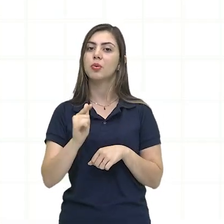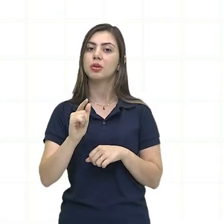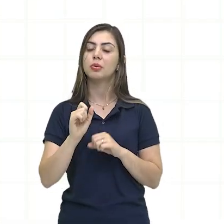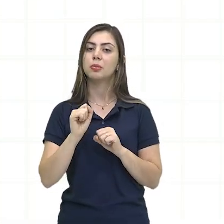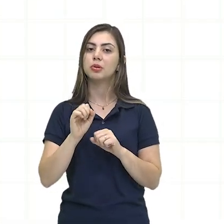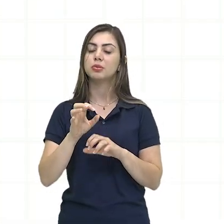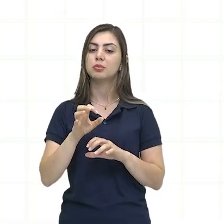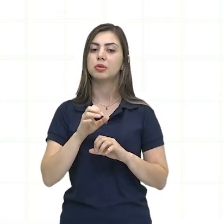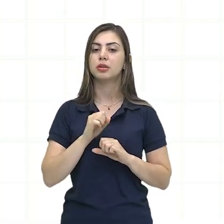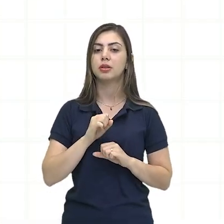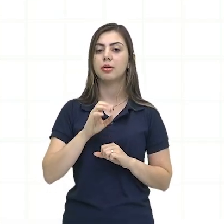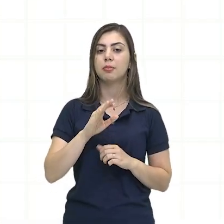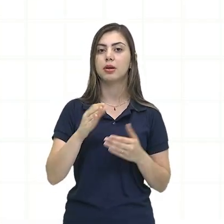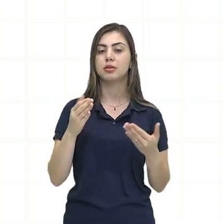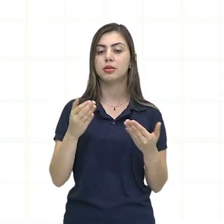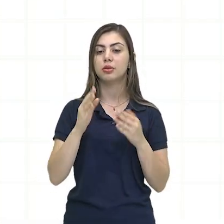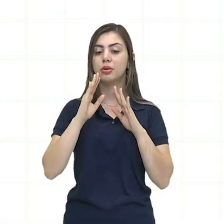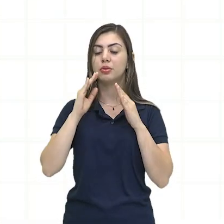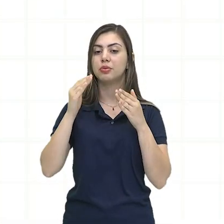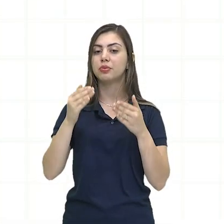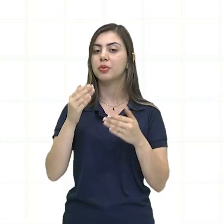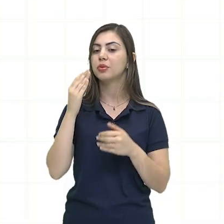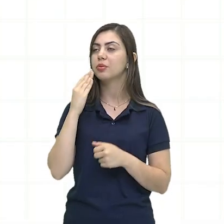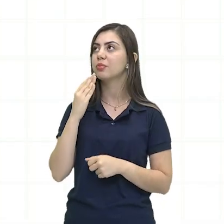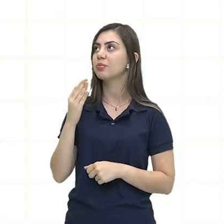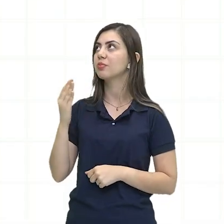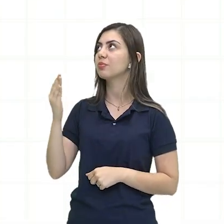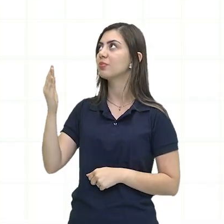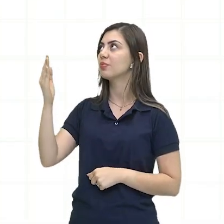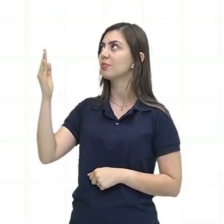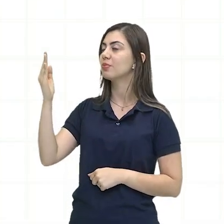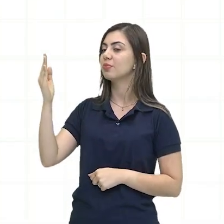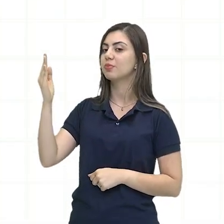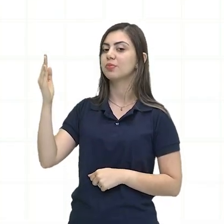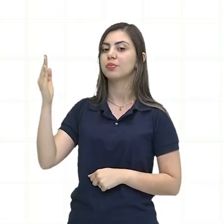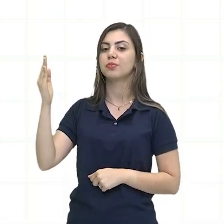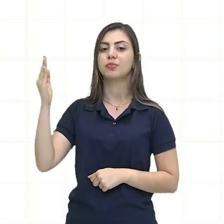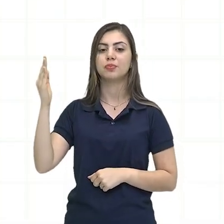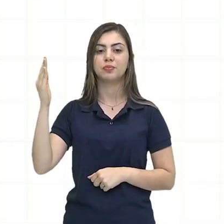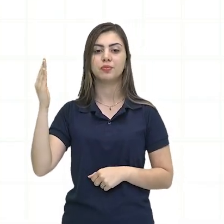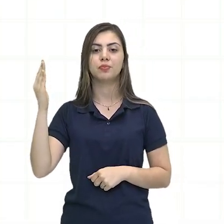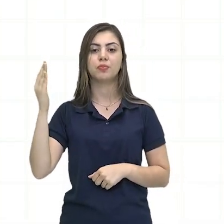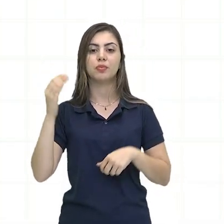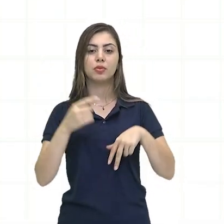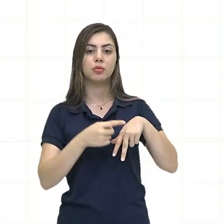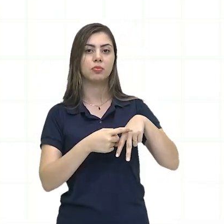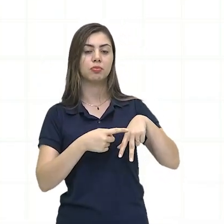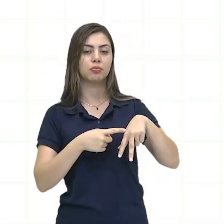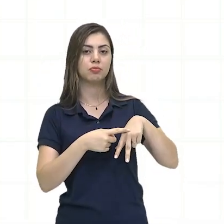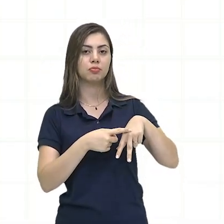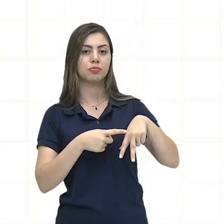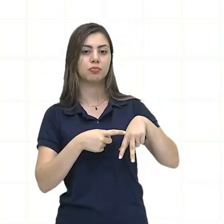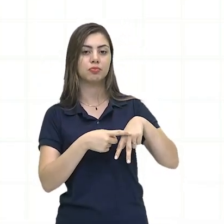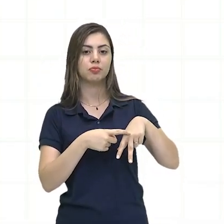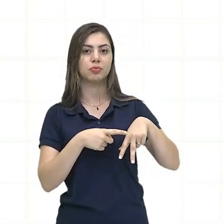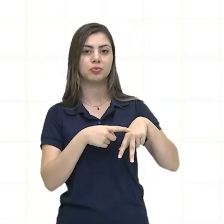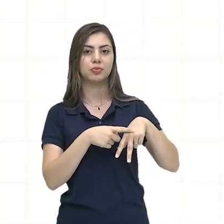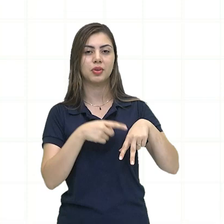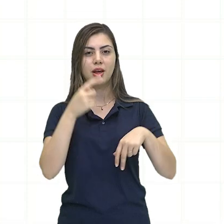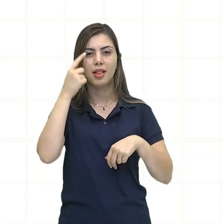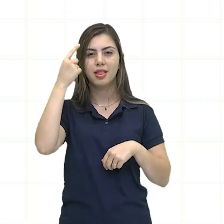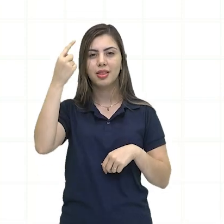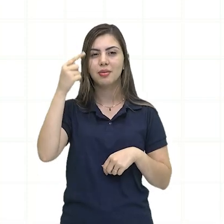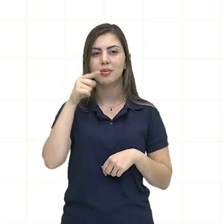agora, né, no nosso fêmur. No nosso fêmur, como nós vimos lá na